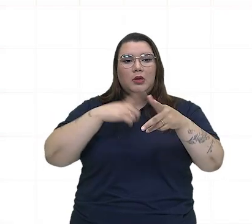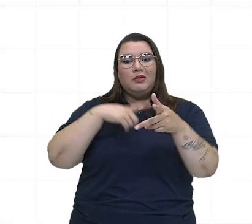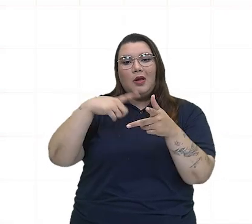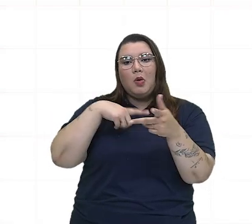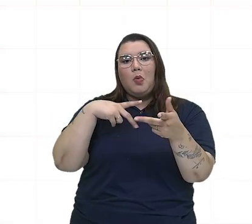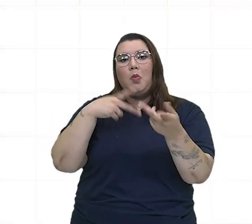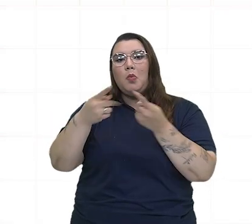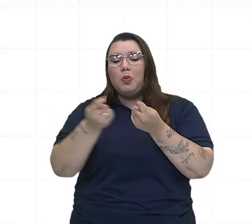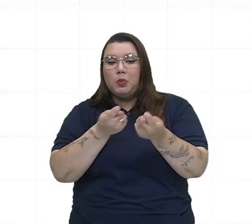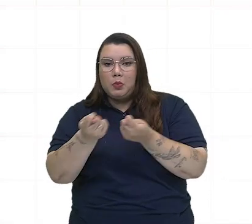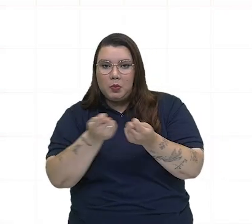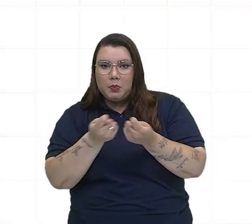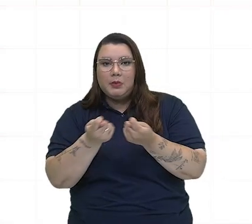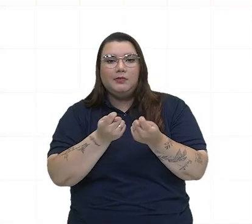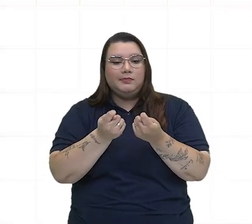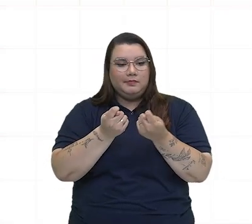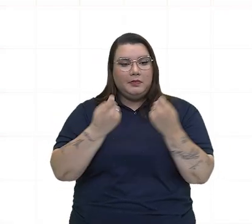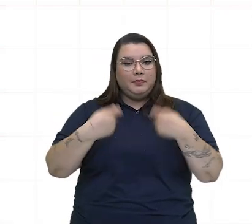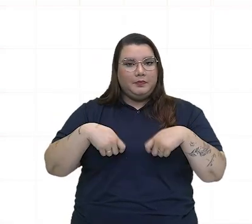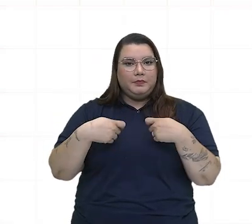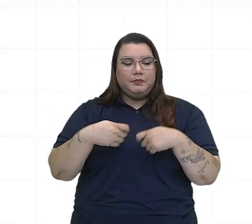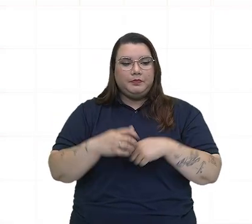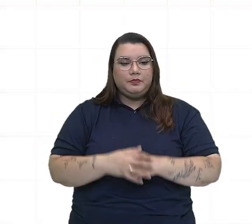controlada. Então,